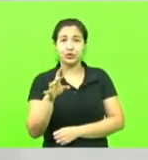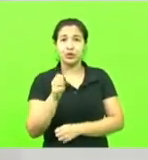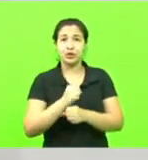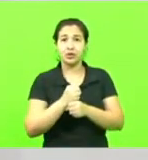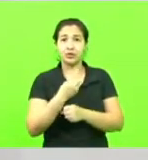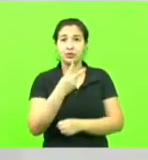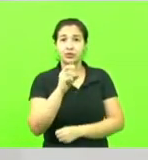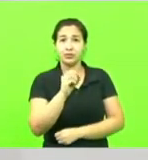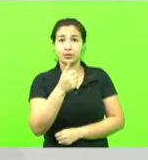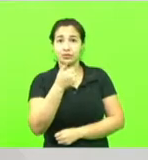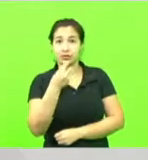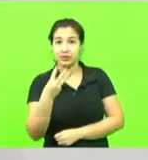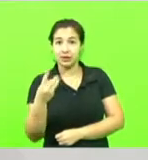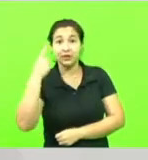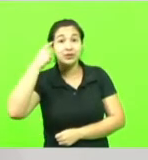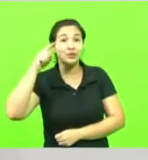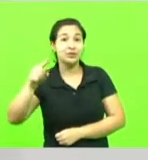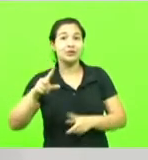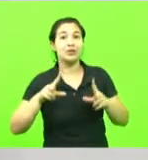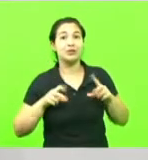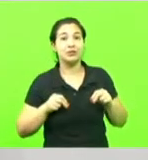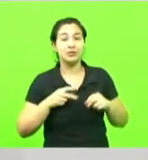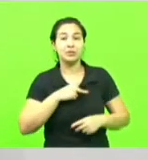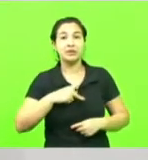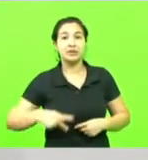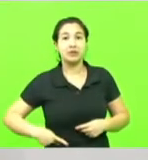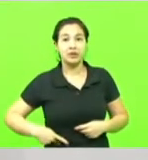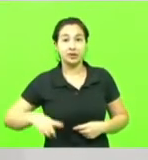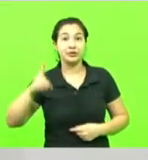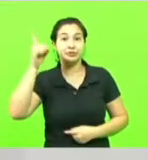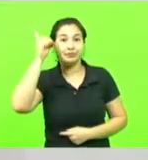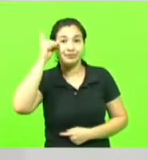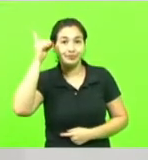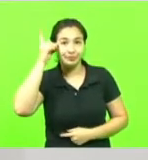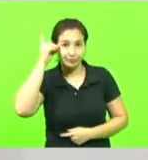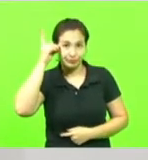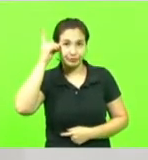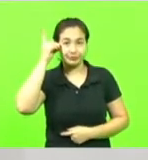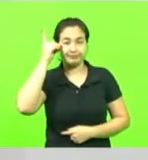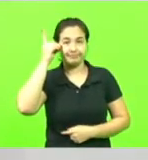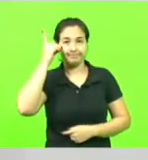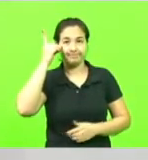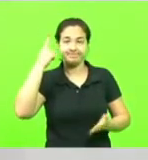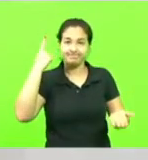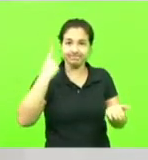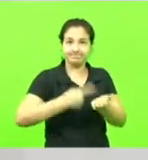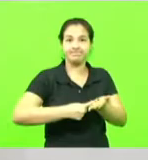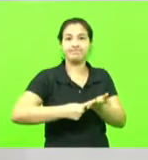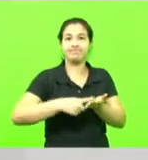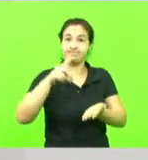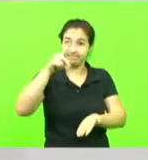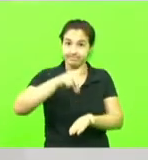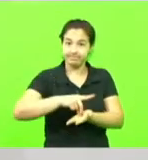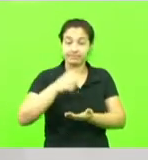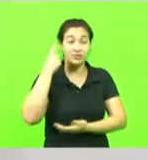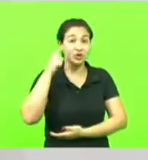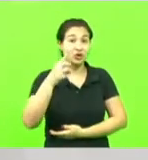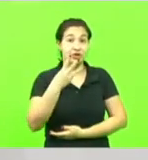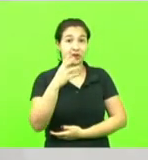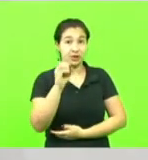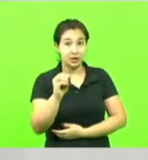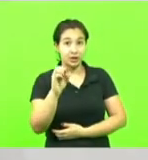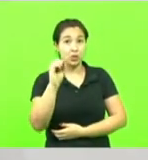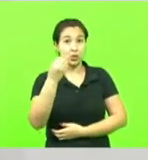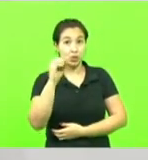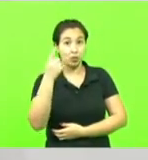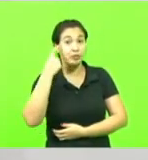que esta data foi reconhecida pela presidenta Dilma Rousseff, que tornou oficialmente o dia 30 de outubro como o dia do comerciário,